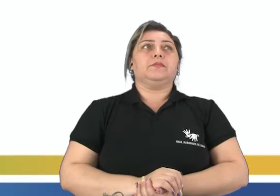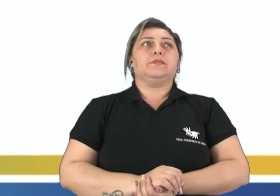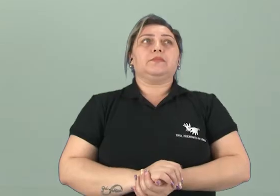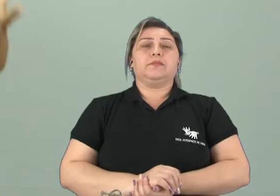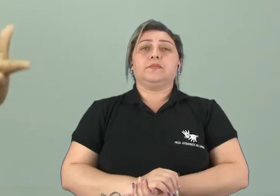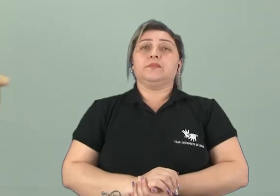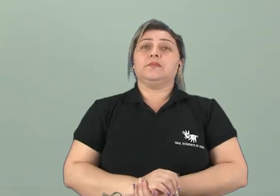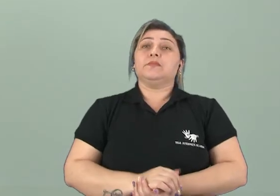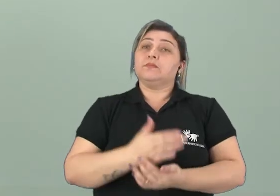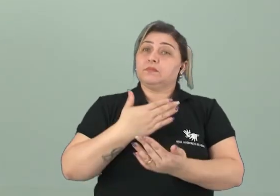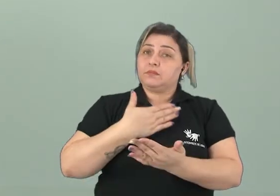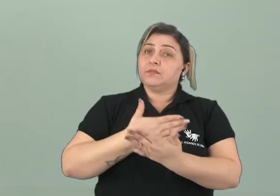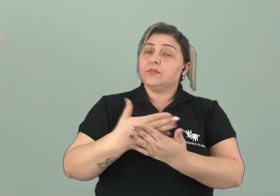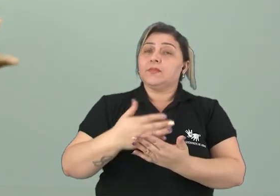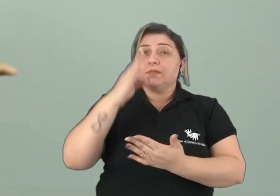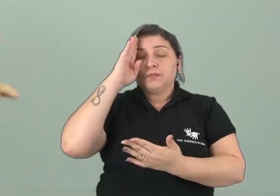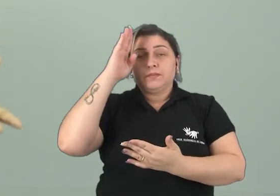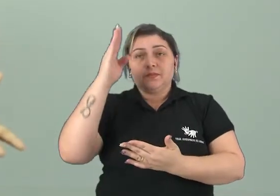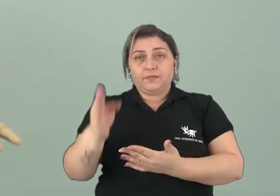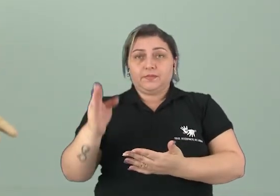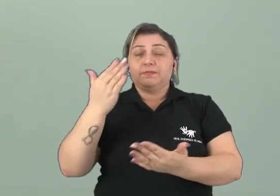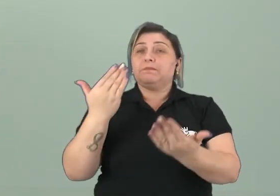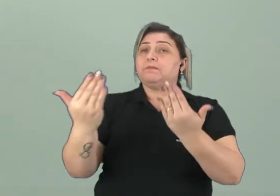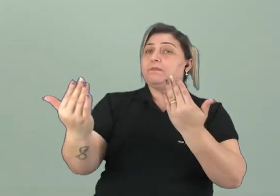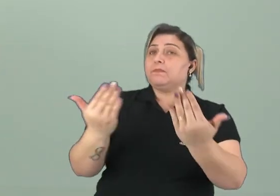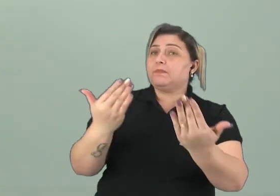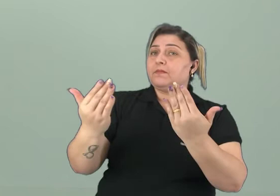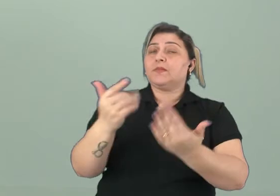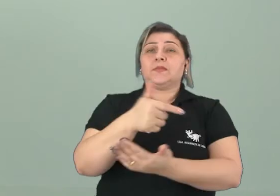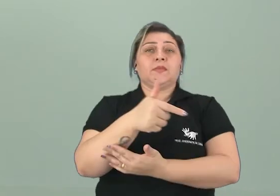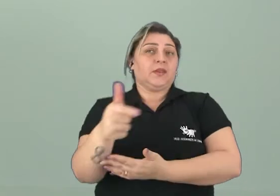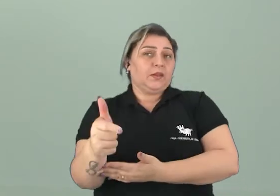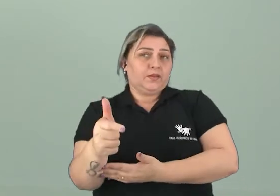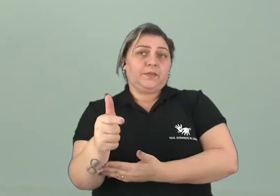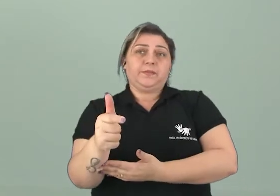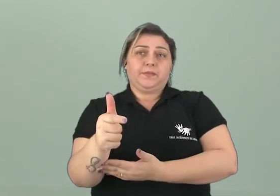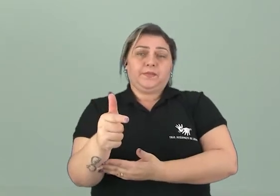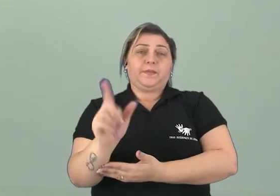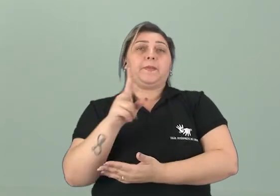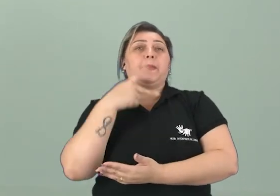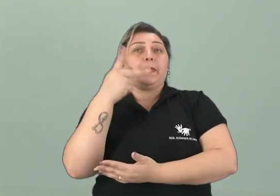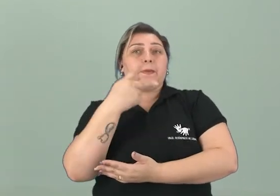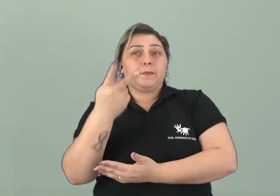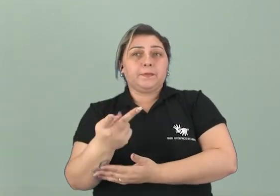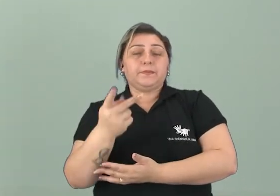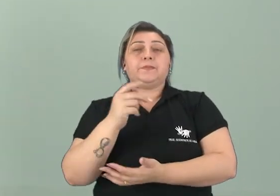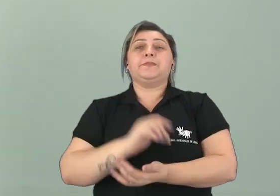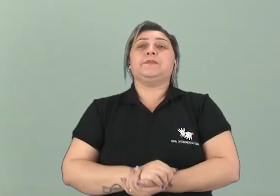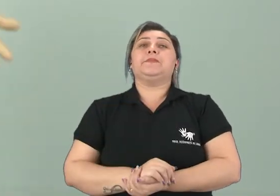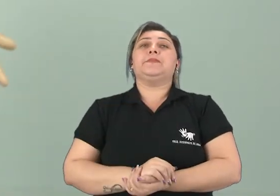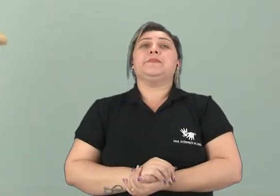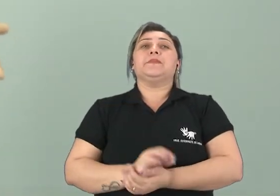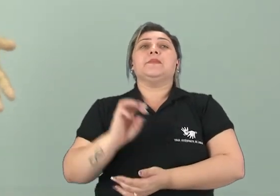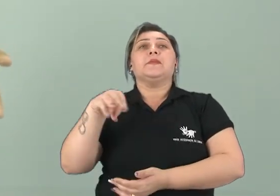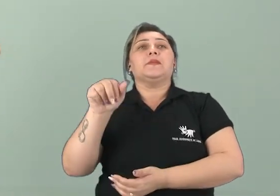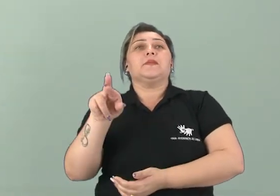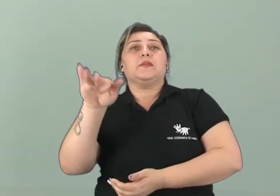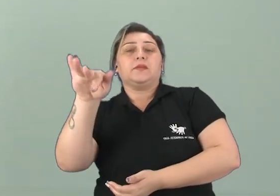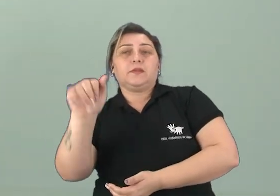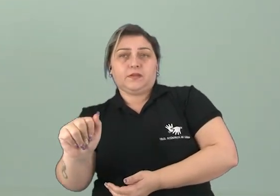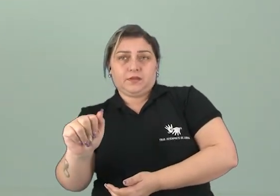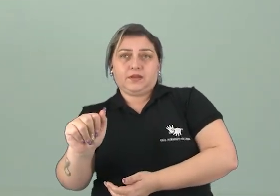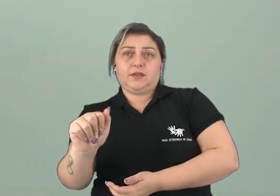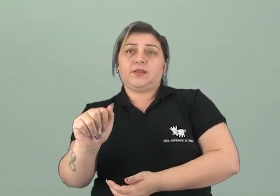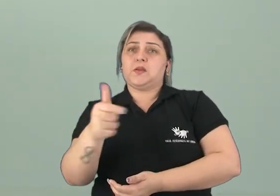nossa iniciativa, principalmente nessas comparações. Não tem sentido eu falar que a Marta não seria